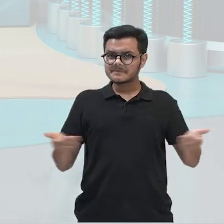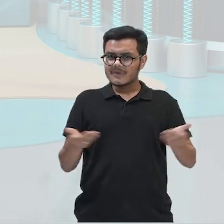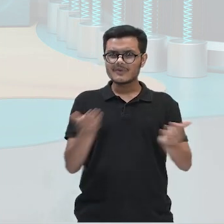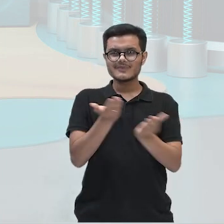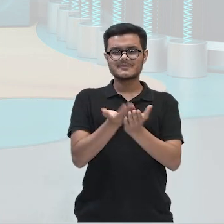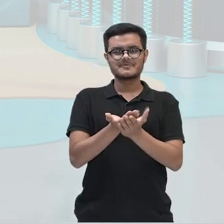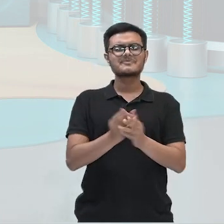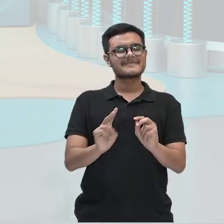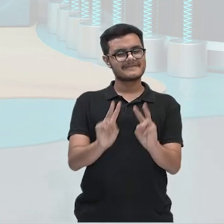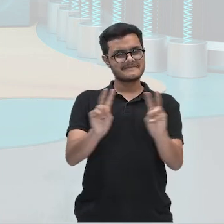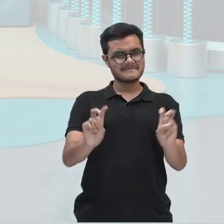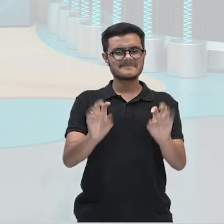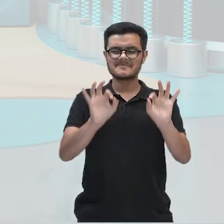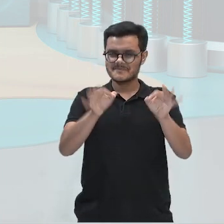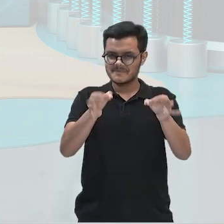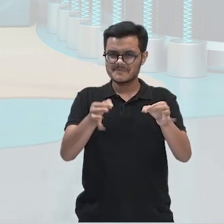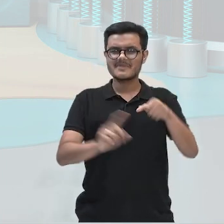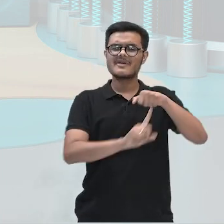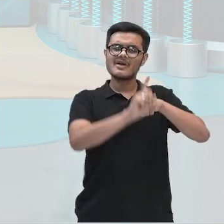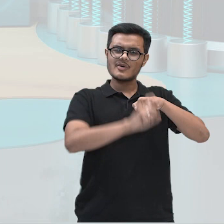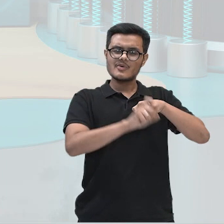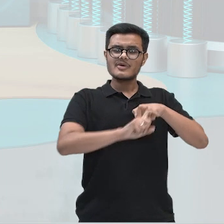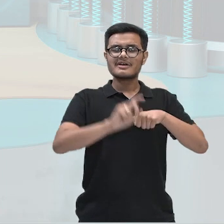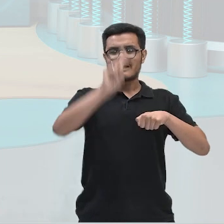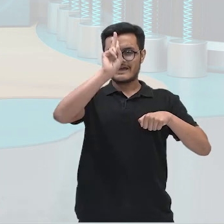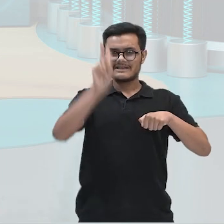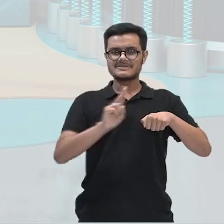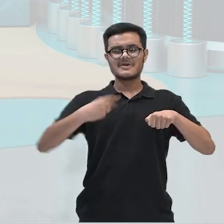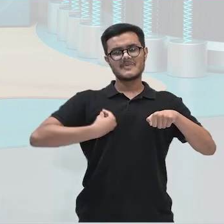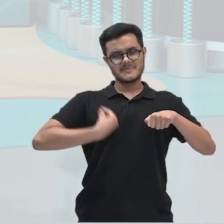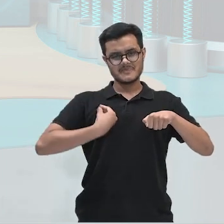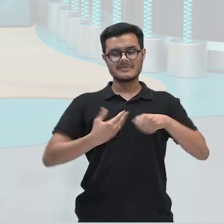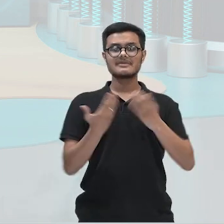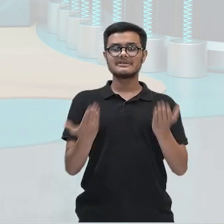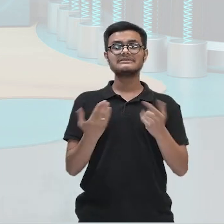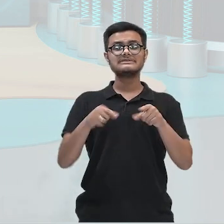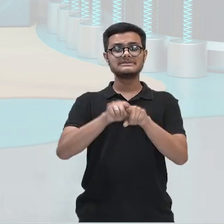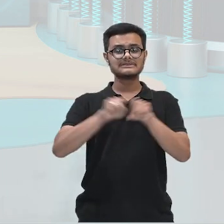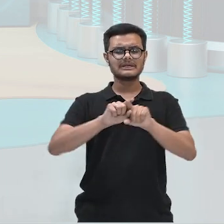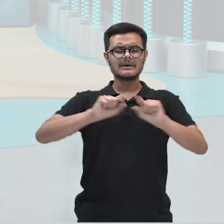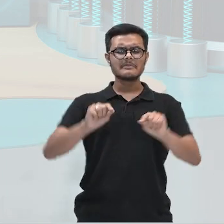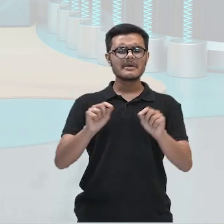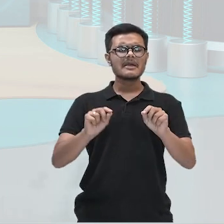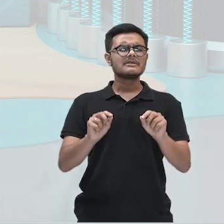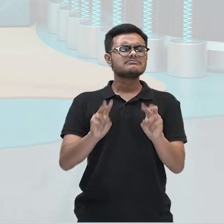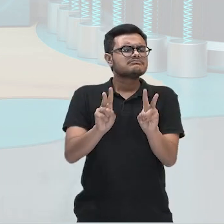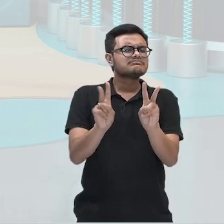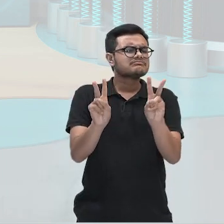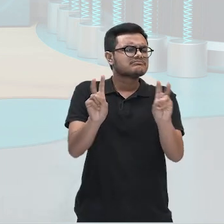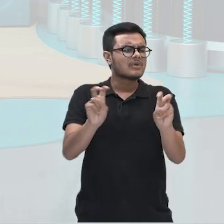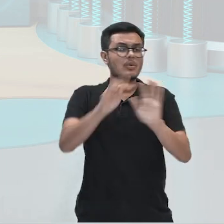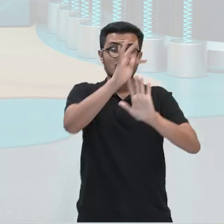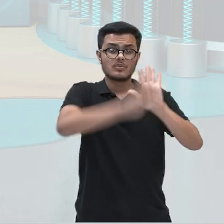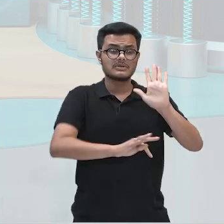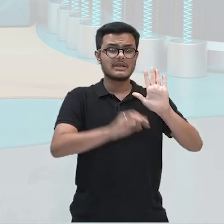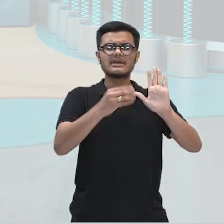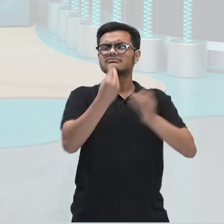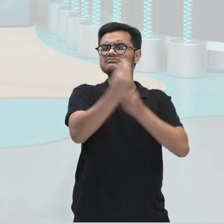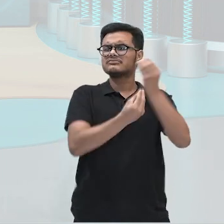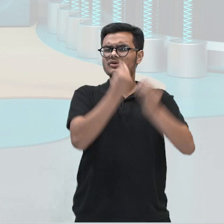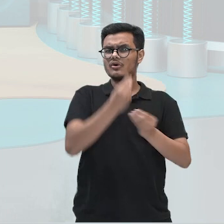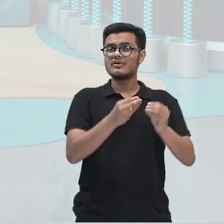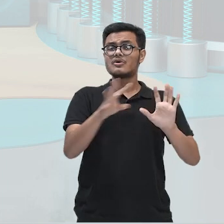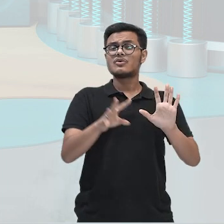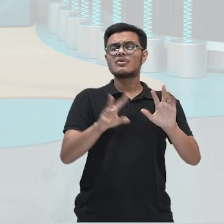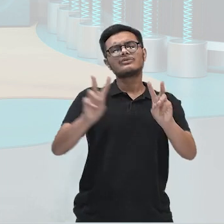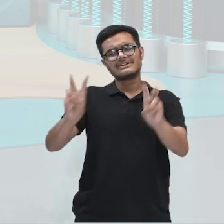pouquinho sobre a história deles e ao mesmo tempo vamos verificar no nosso texto o conteúdo de